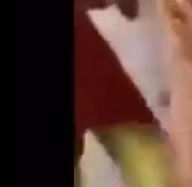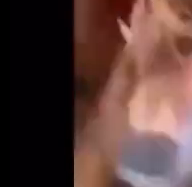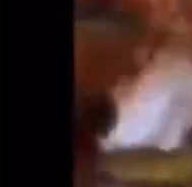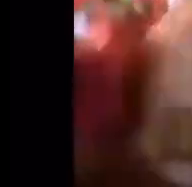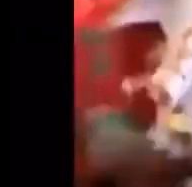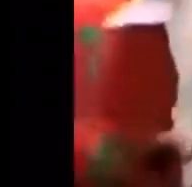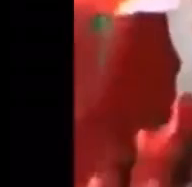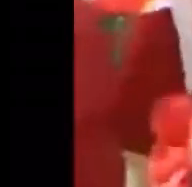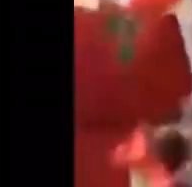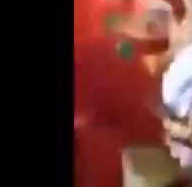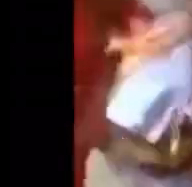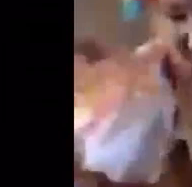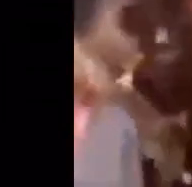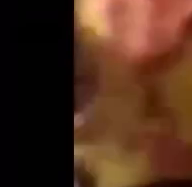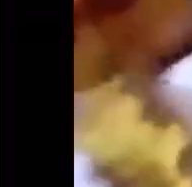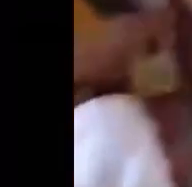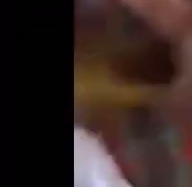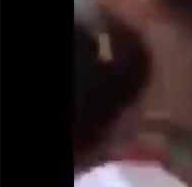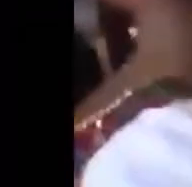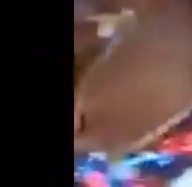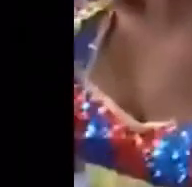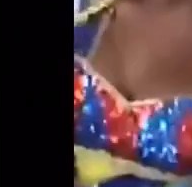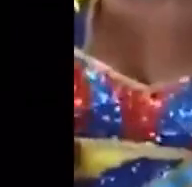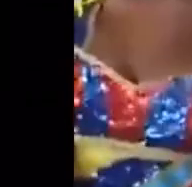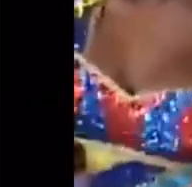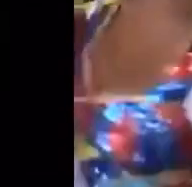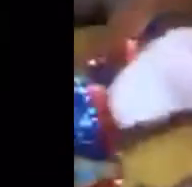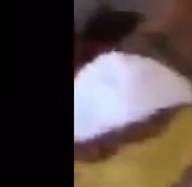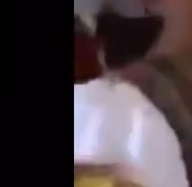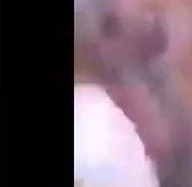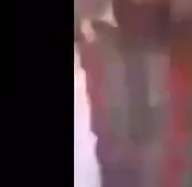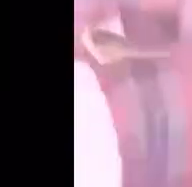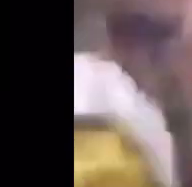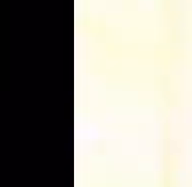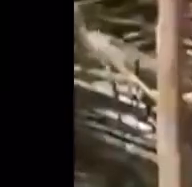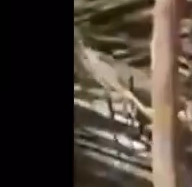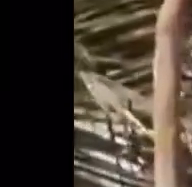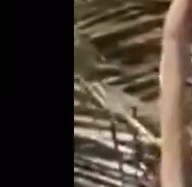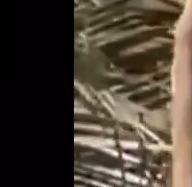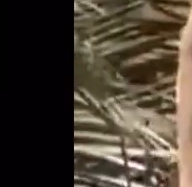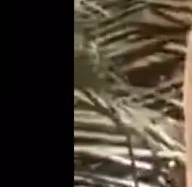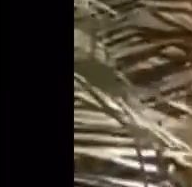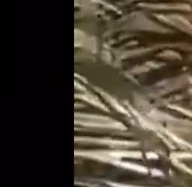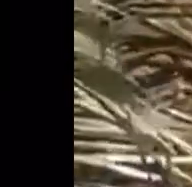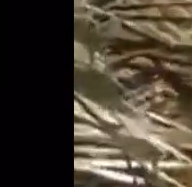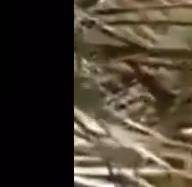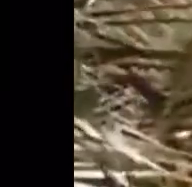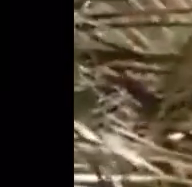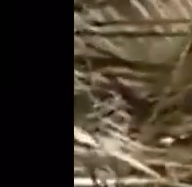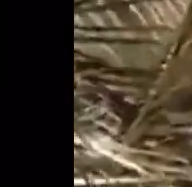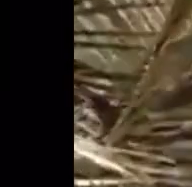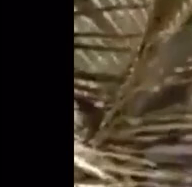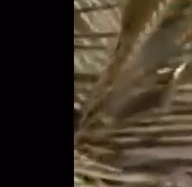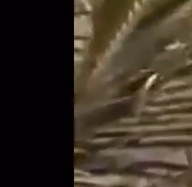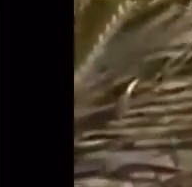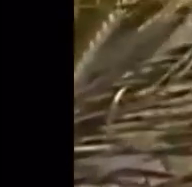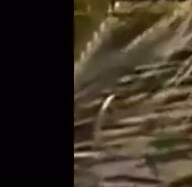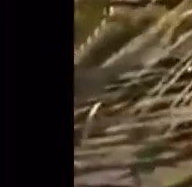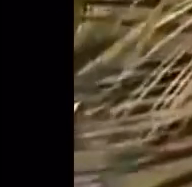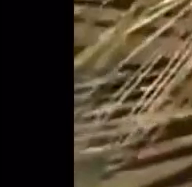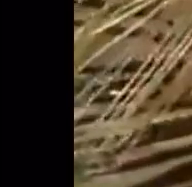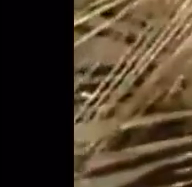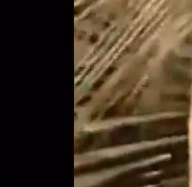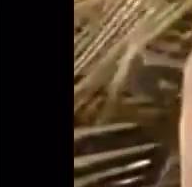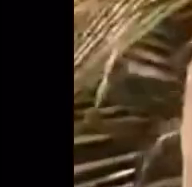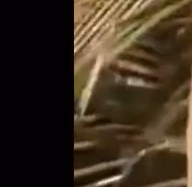tempo passa e não me cansa. Campina Grande agora é capital mundial do forró. No Parque do Povo, a festa acontece durante a noite.